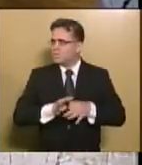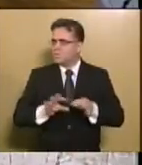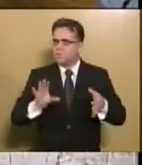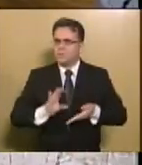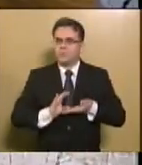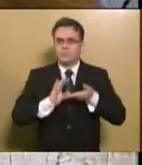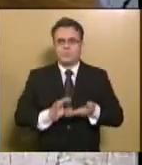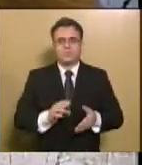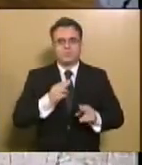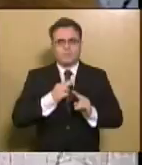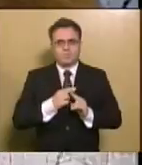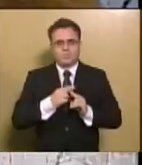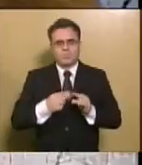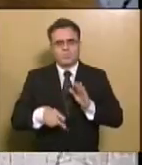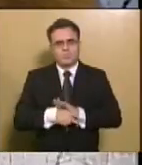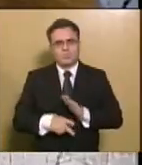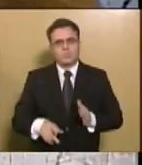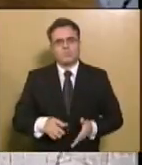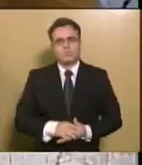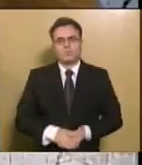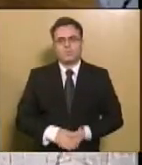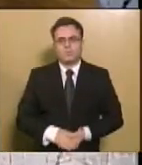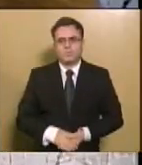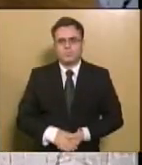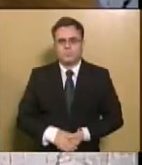Orçamento Geral da União.